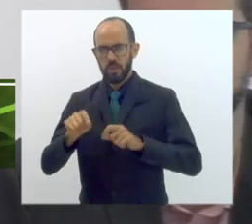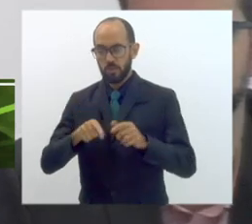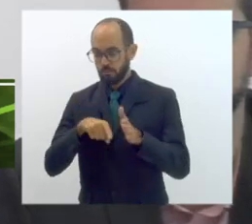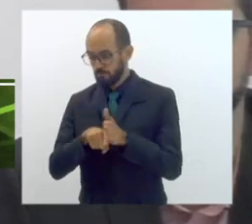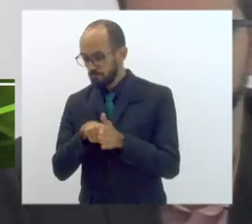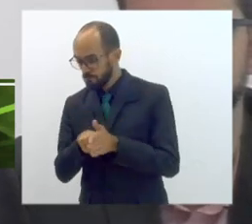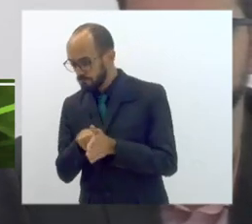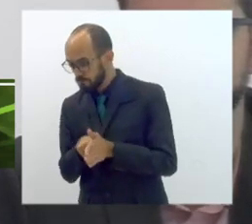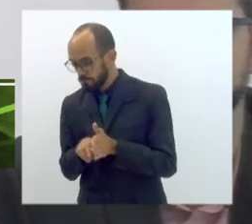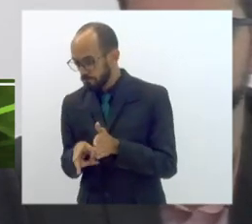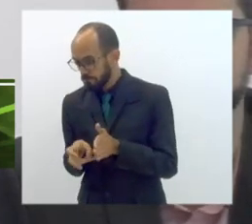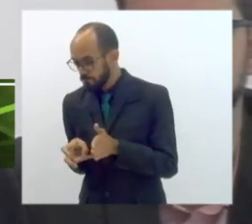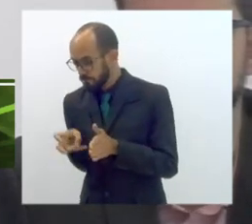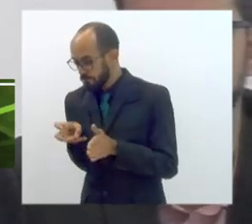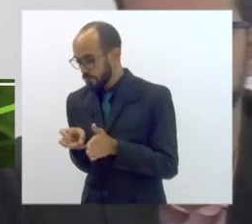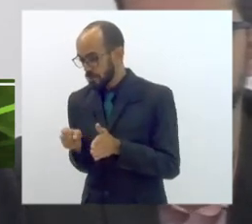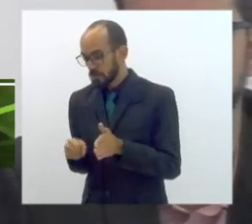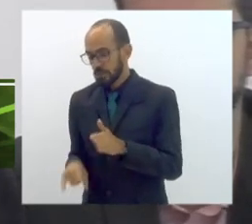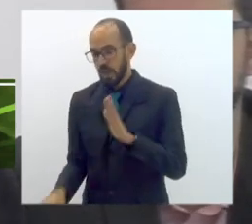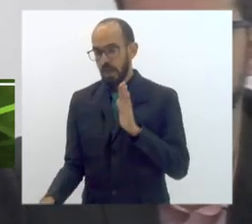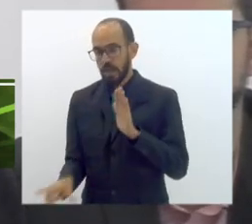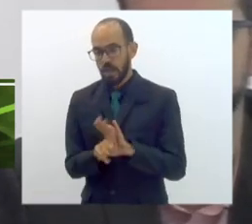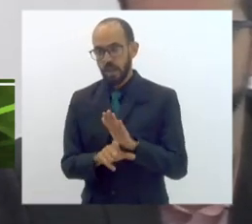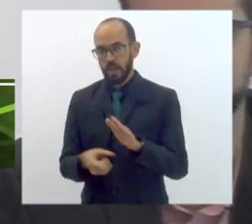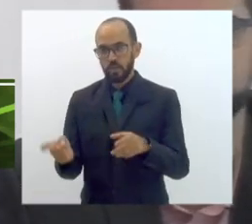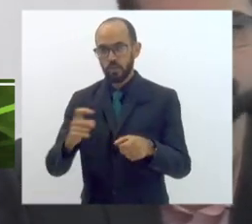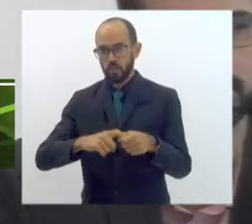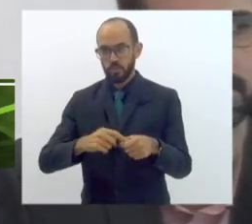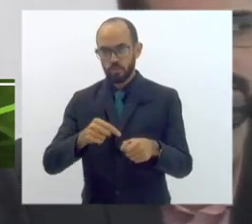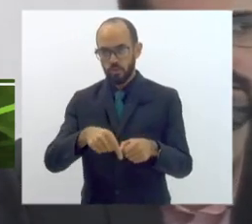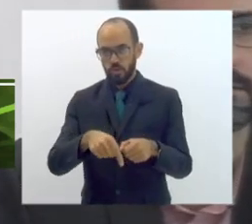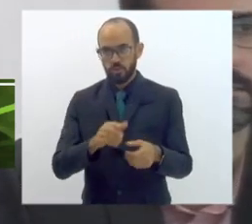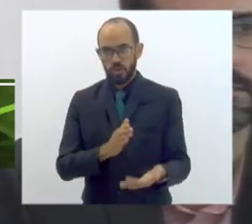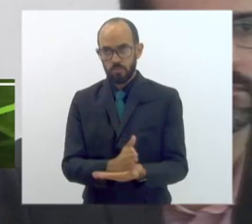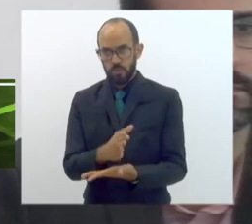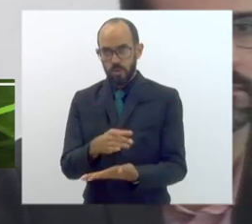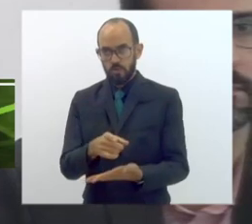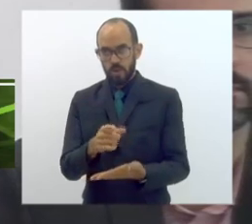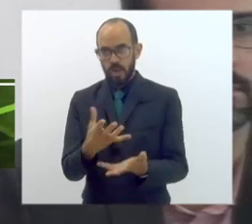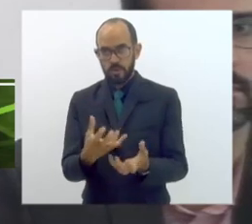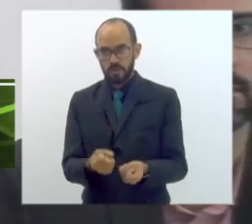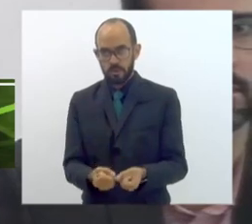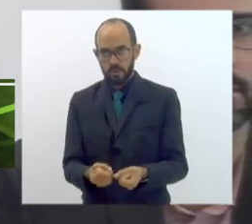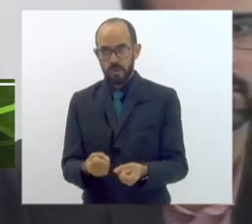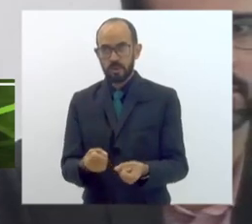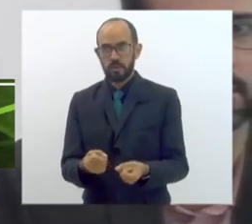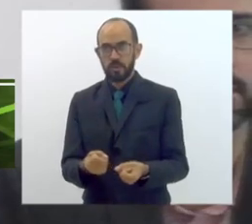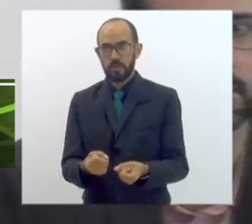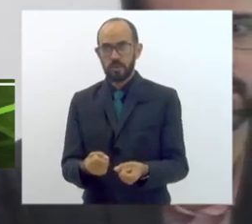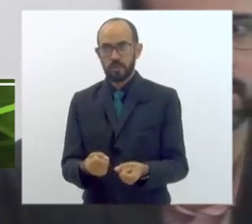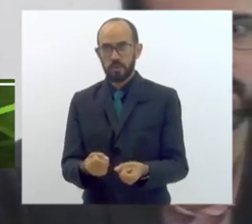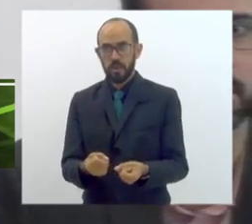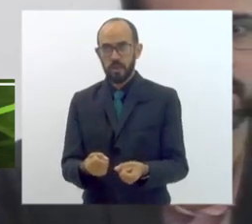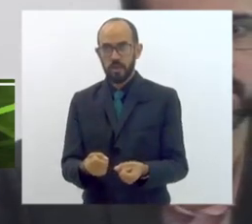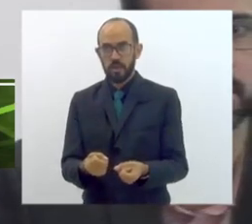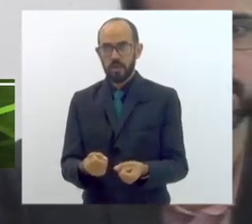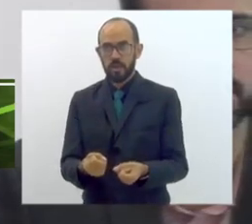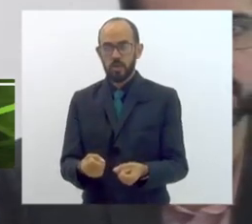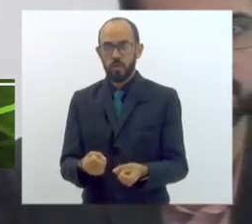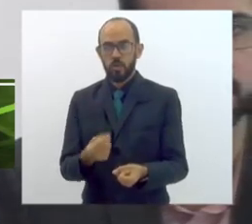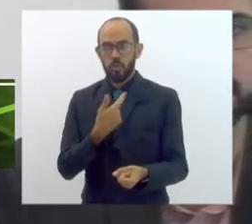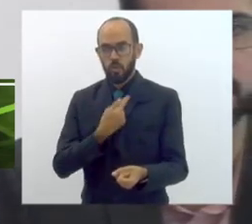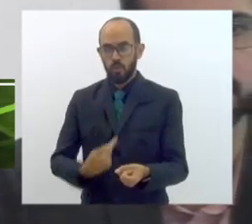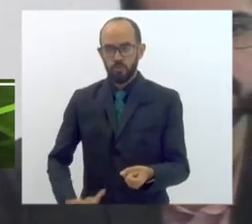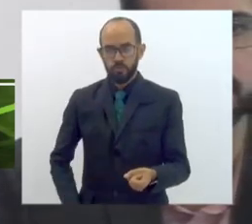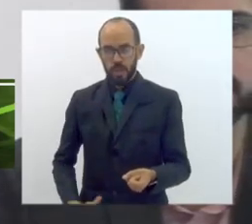nos consórcios se a legislação do consórcio, se a lei que aprova, aceita o Estado como membro. Talvez